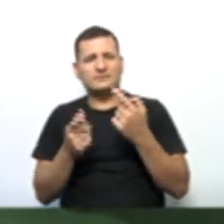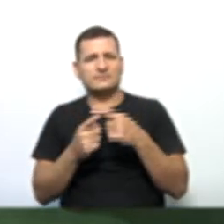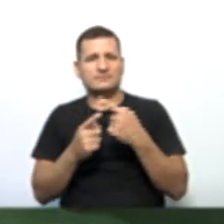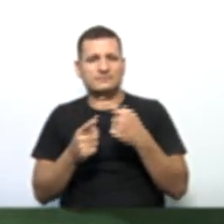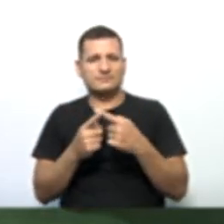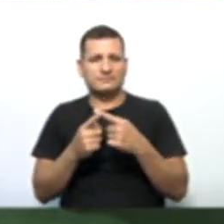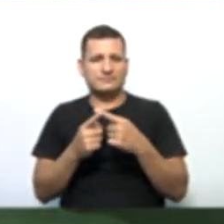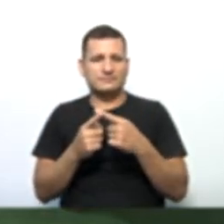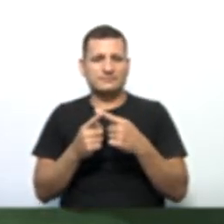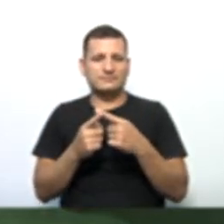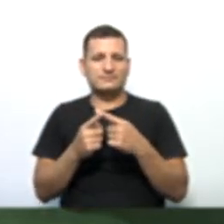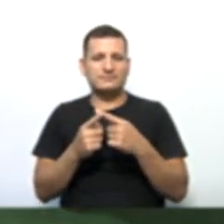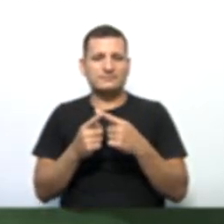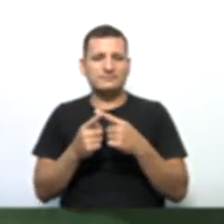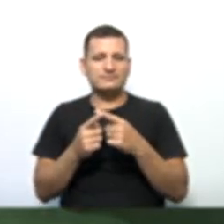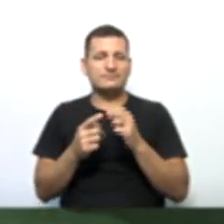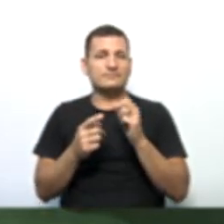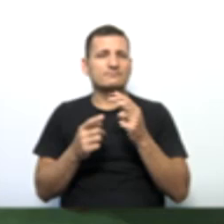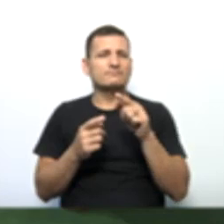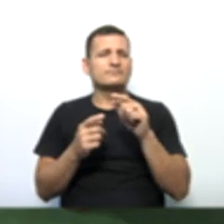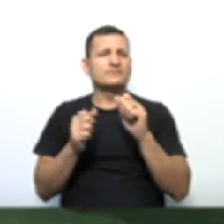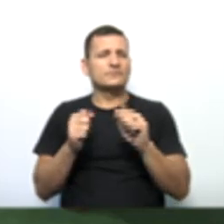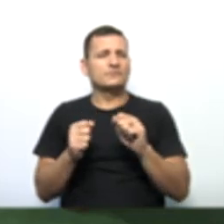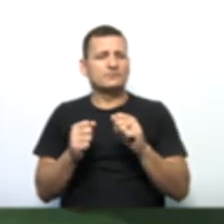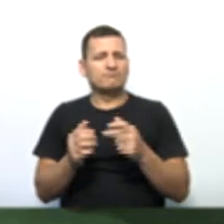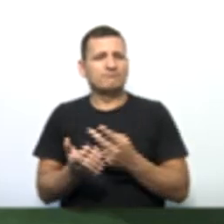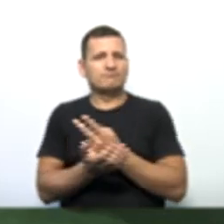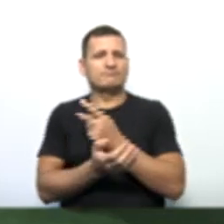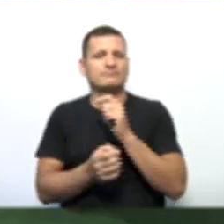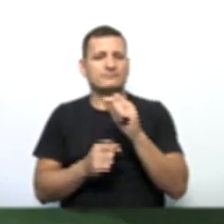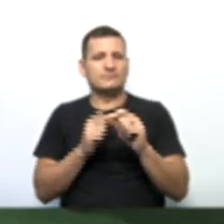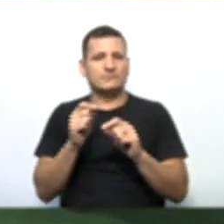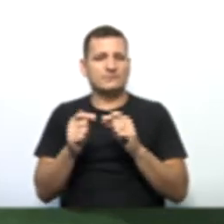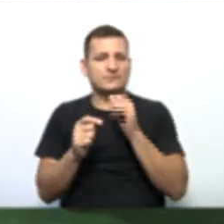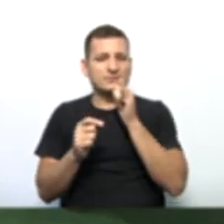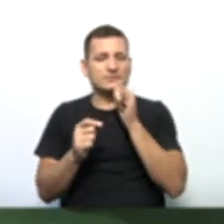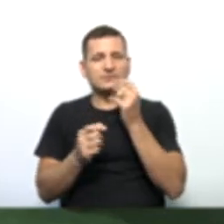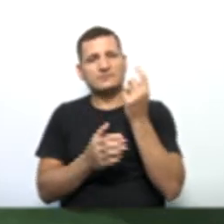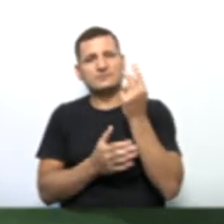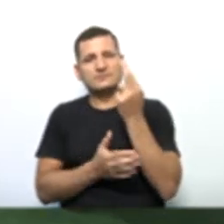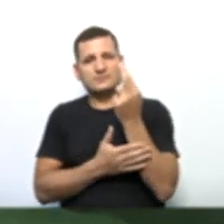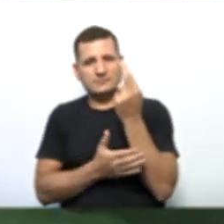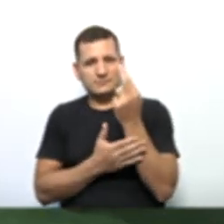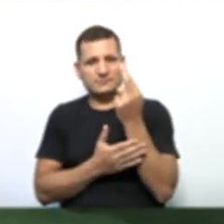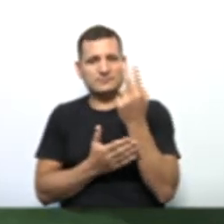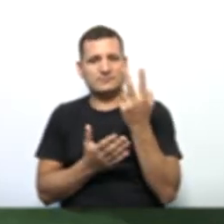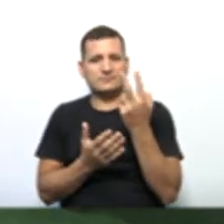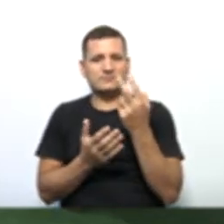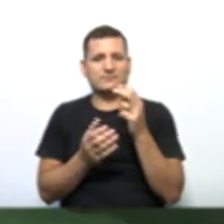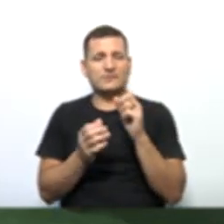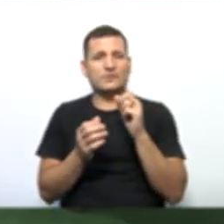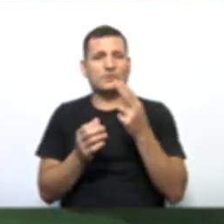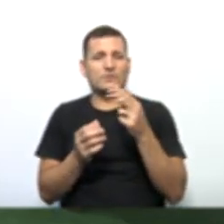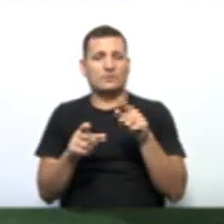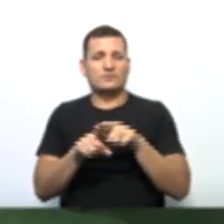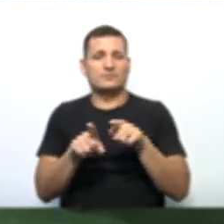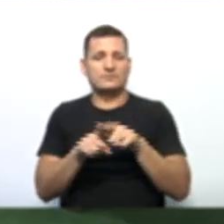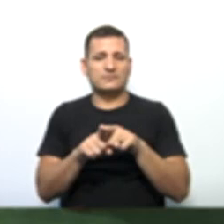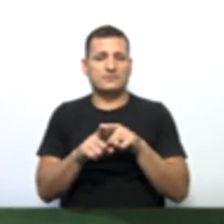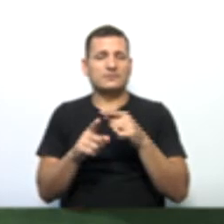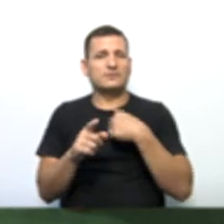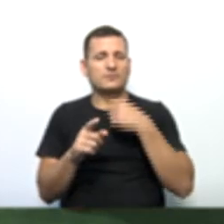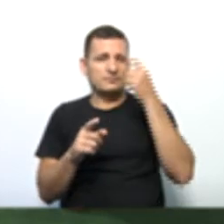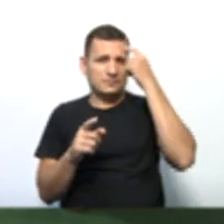Ou o que isso pode ocasionar de fato para a gente numa decisão, por exemplo, como essa. Ou que fatores internos eu vou ter que levar